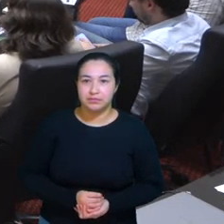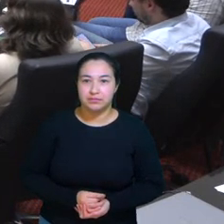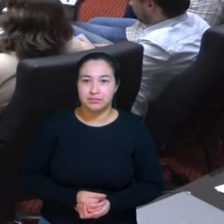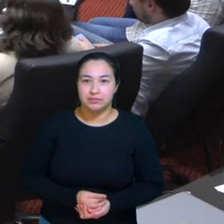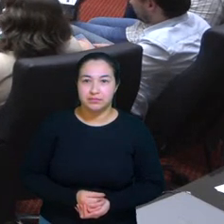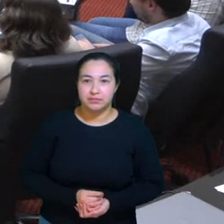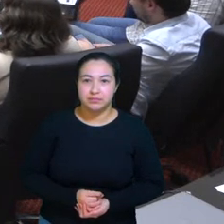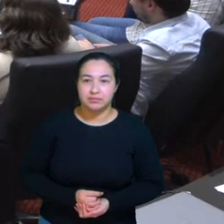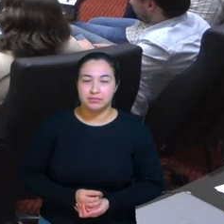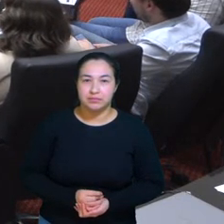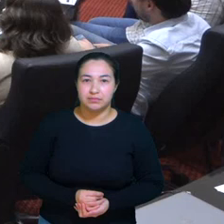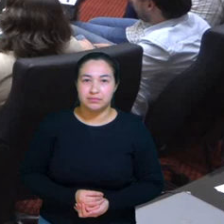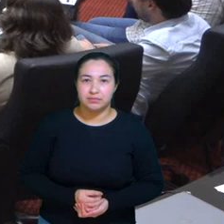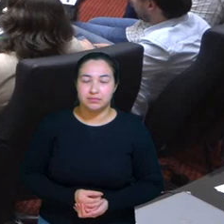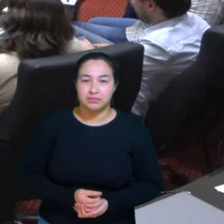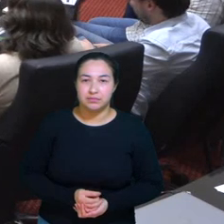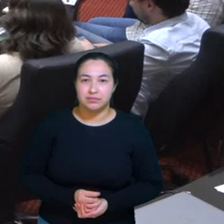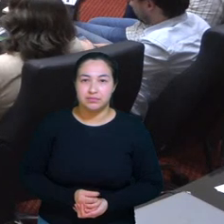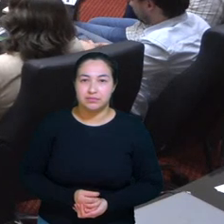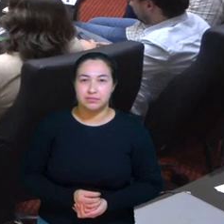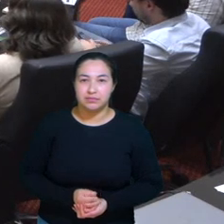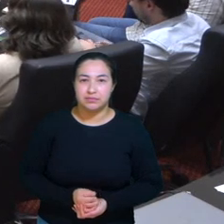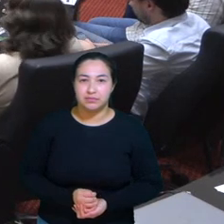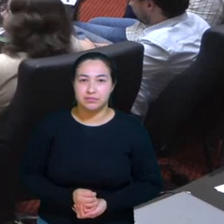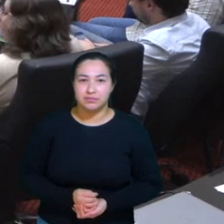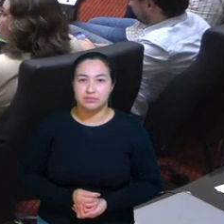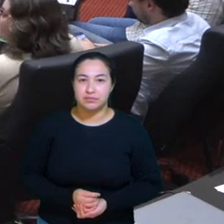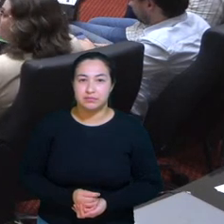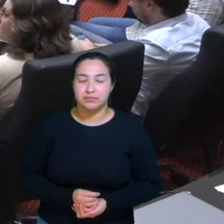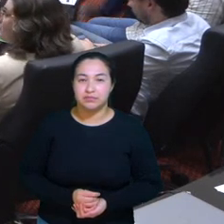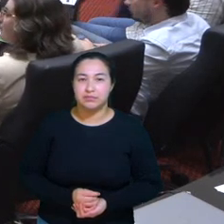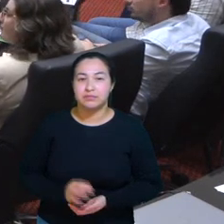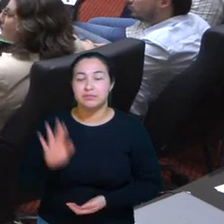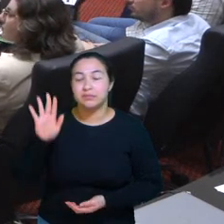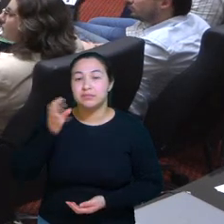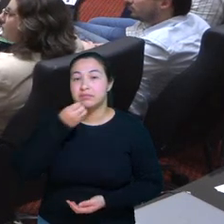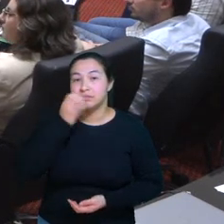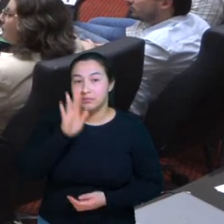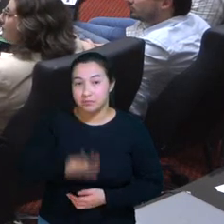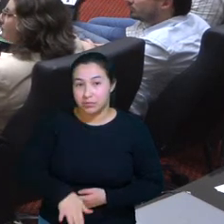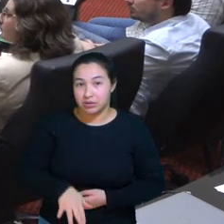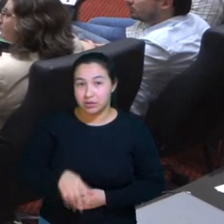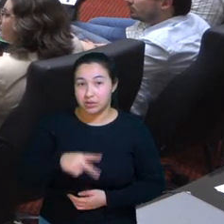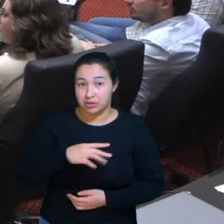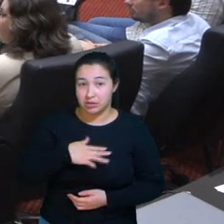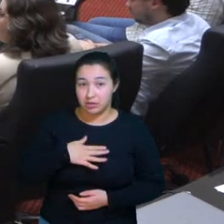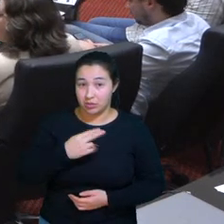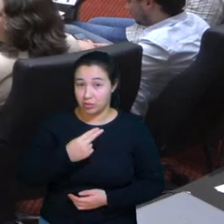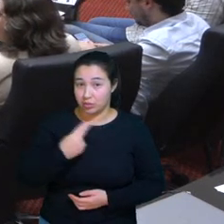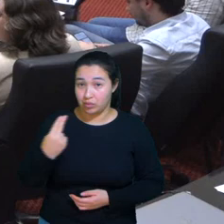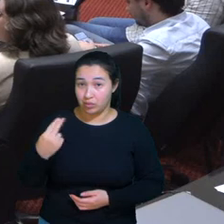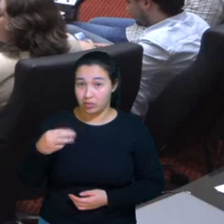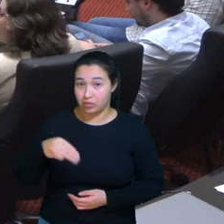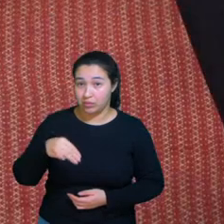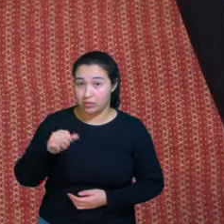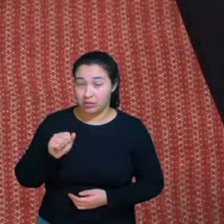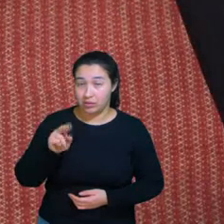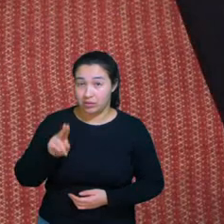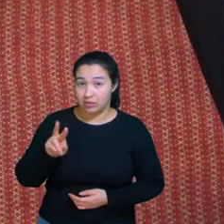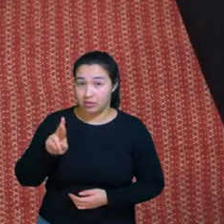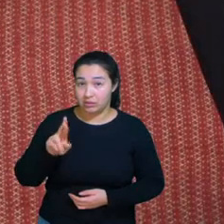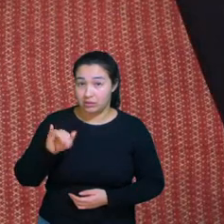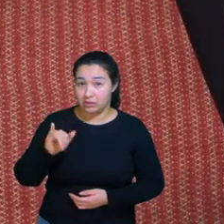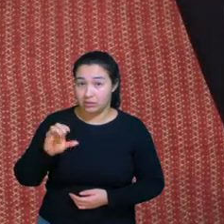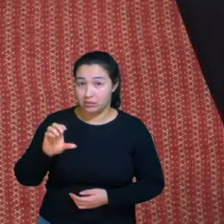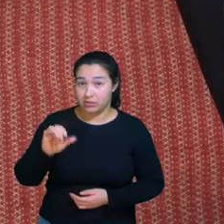sim exatamente ah Maurício por favor eh Boa tarde Professor Maurício da Furb eh eu tenho